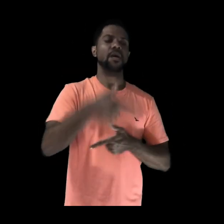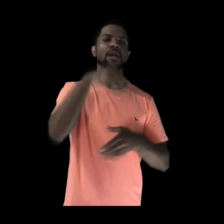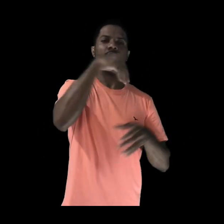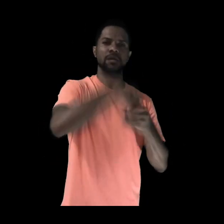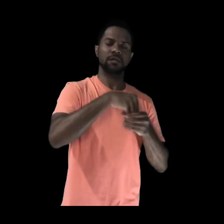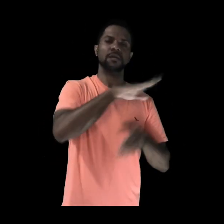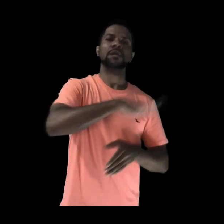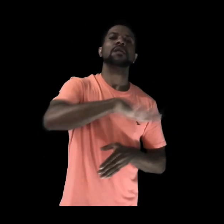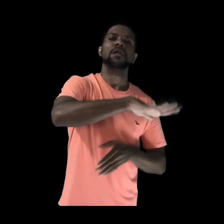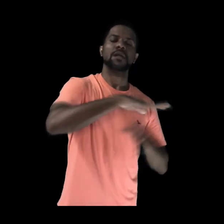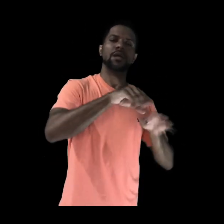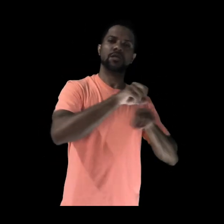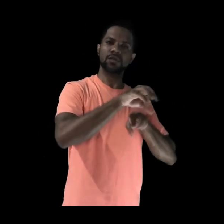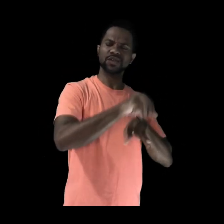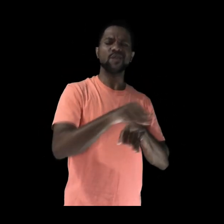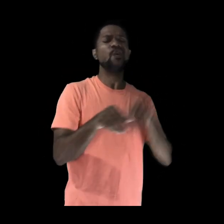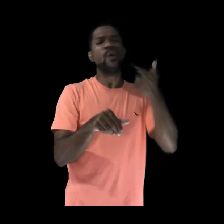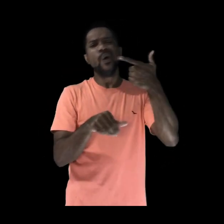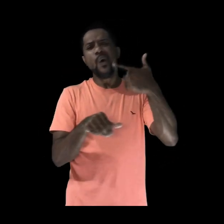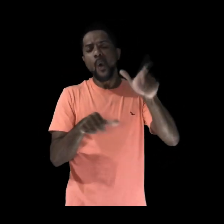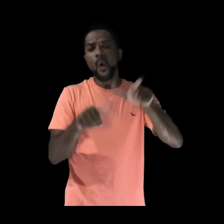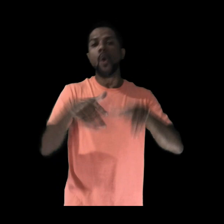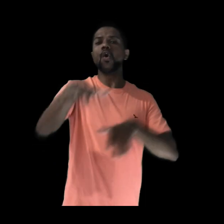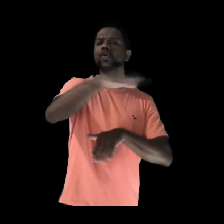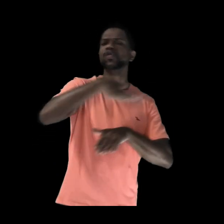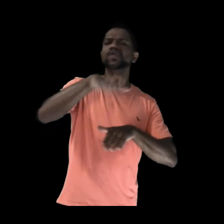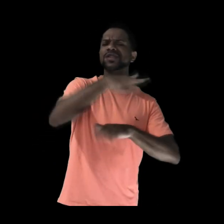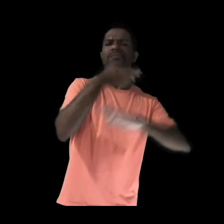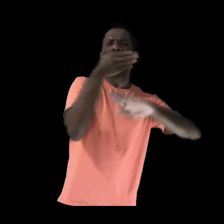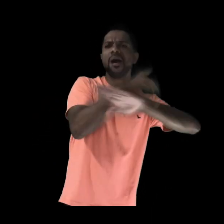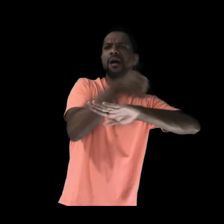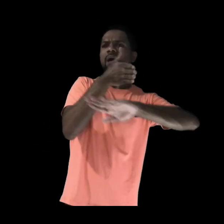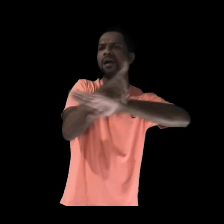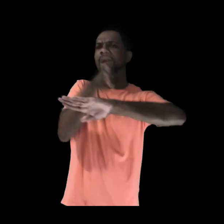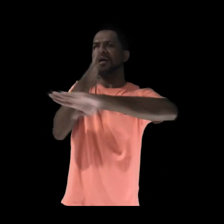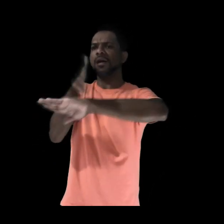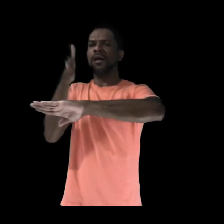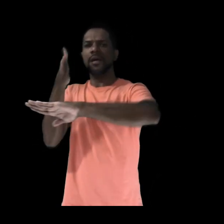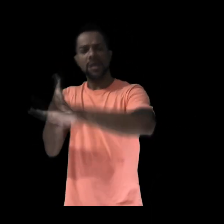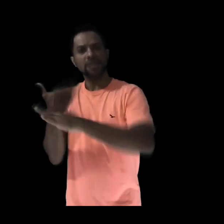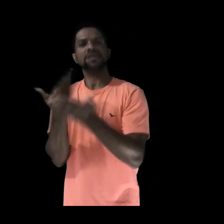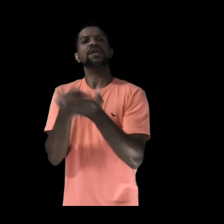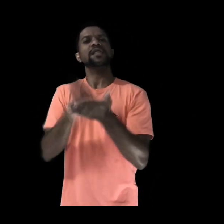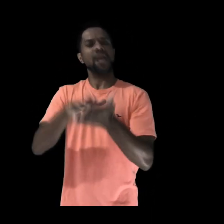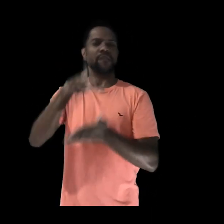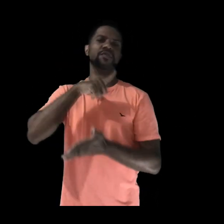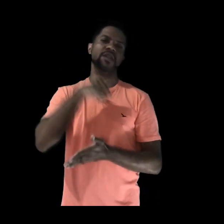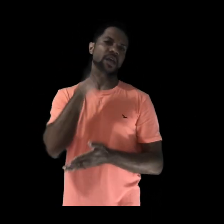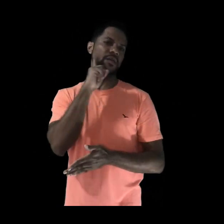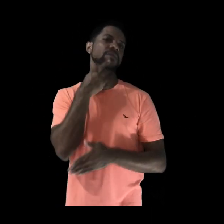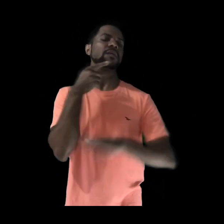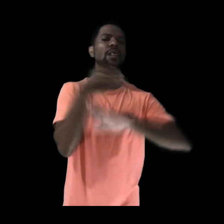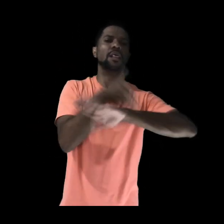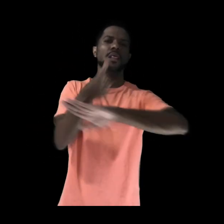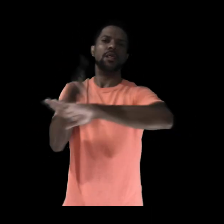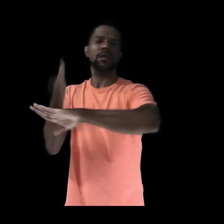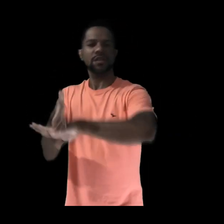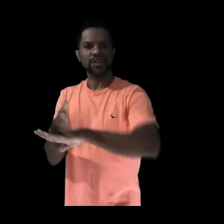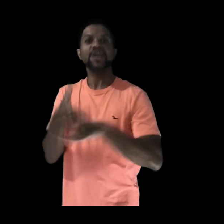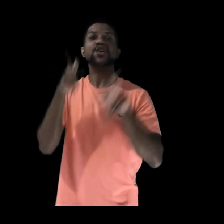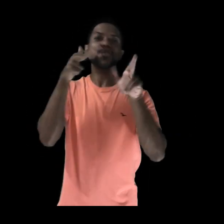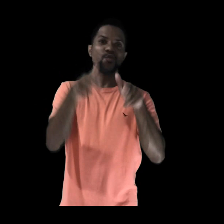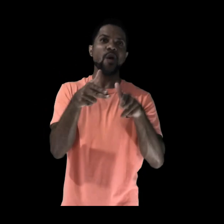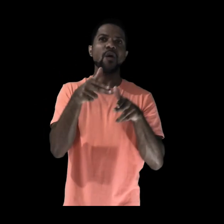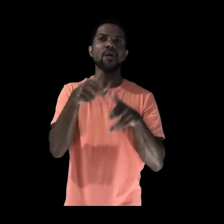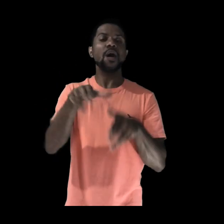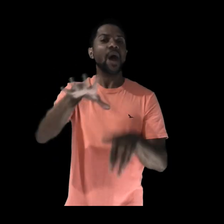educação, muita gente ainda, e outros espaços estão sendo conquistados agora, como o audiovisual, com essas lives que a gente está tendo